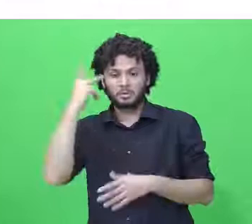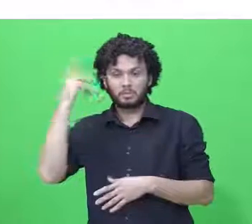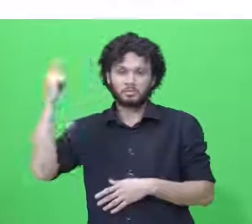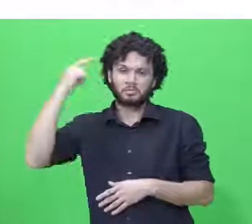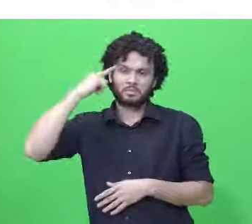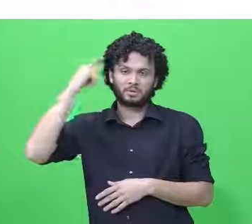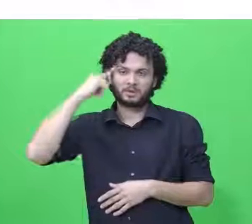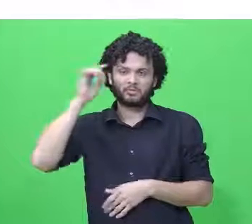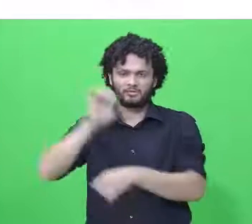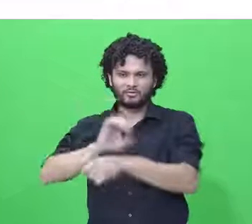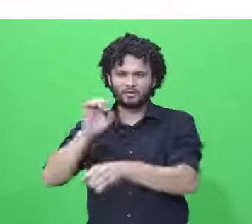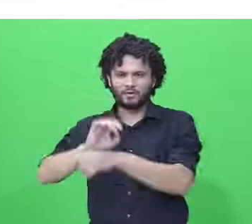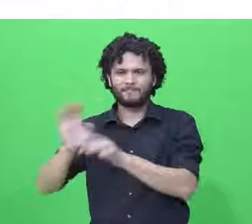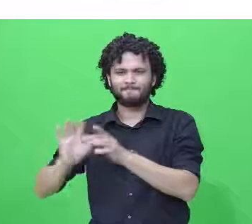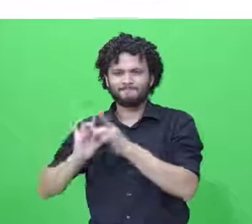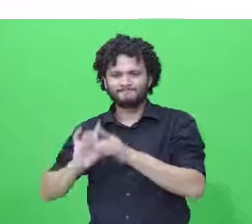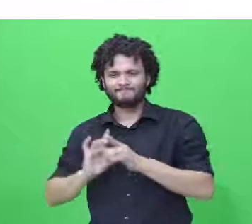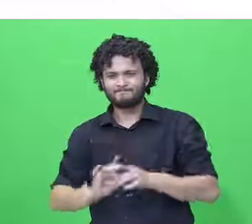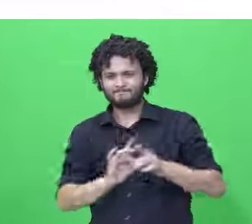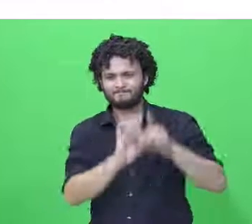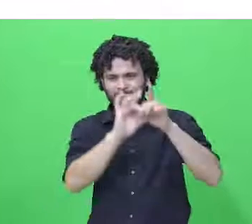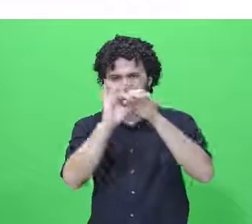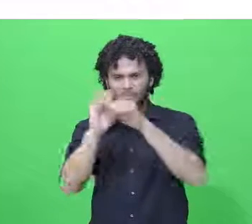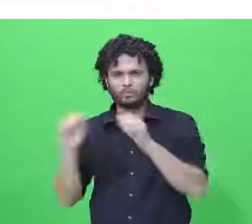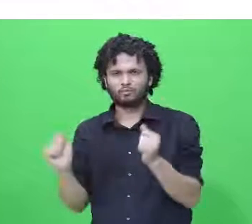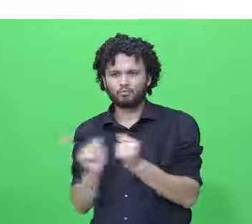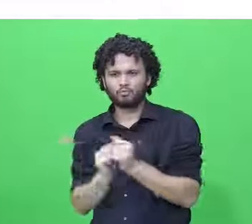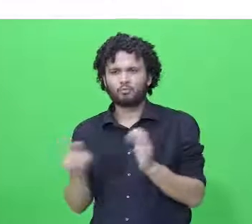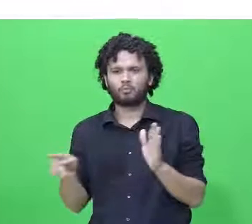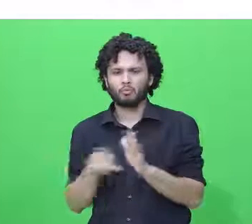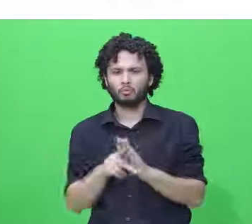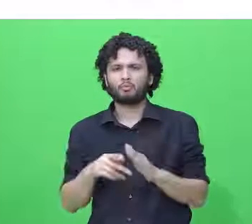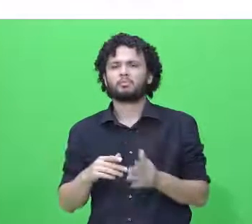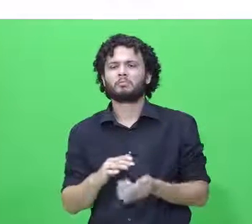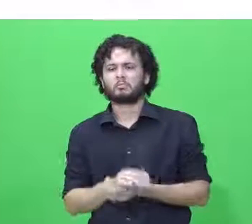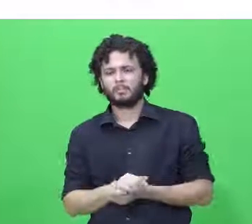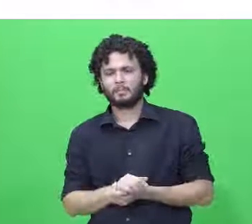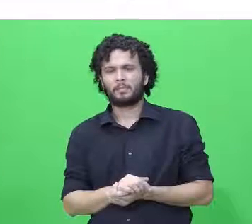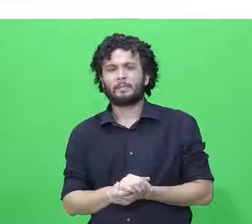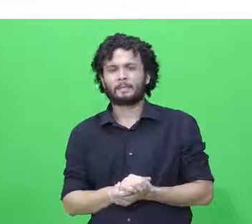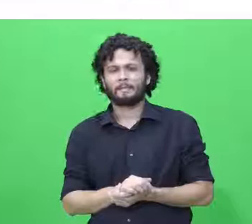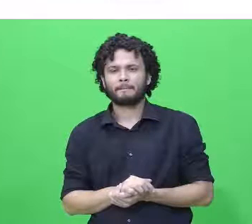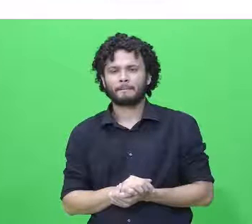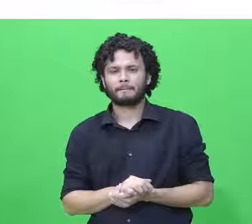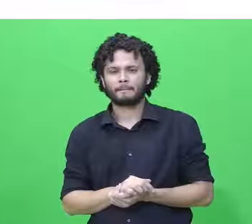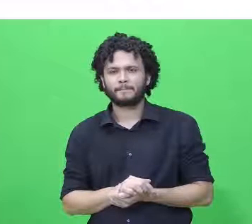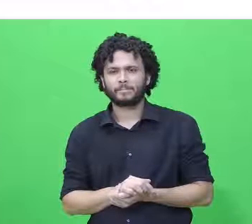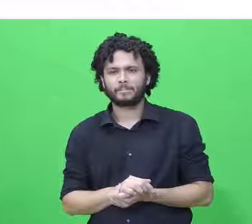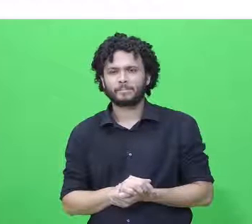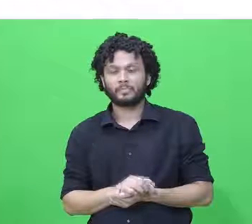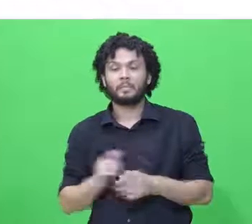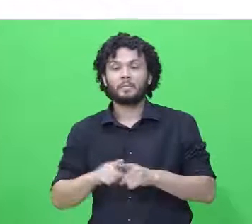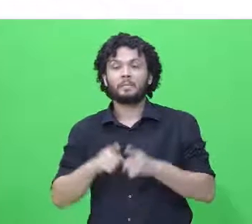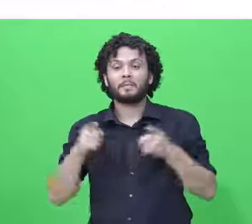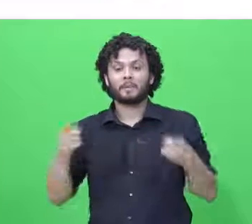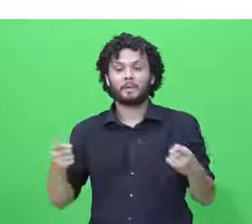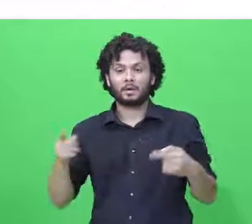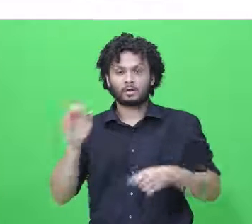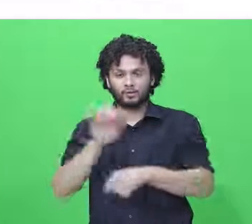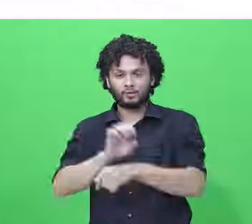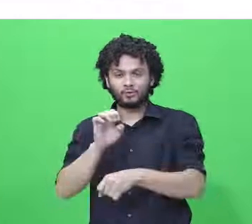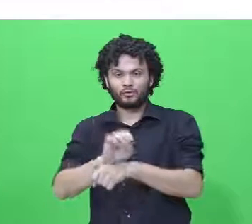outros estados também pudessem aderir à sua própria campanha, que era, então, essa campanha constitucionalista. Mas os outros estados,